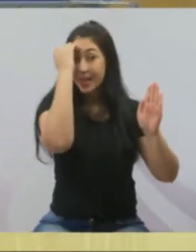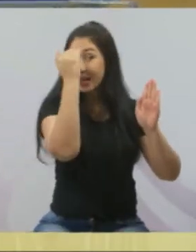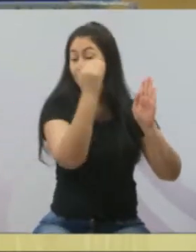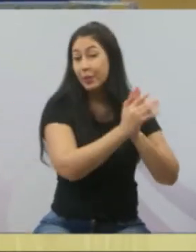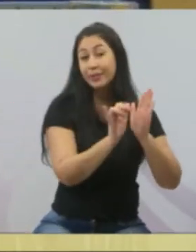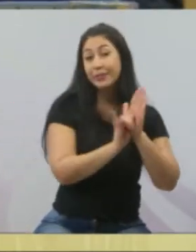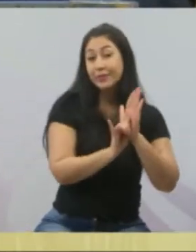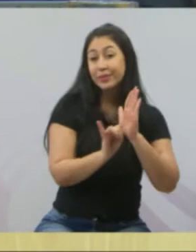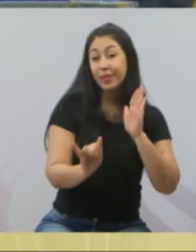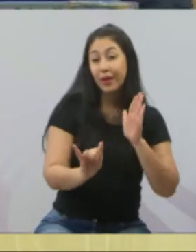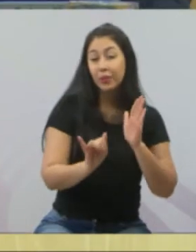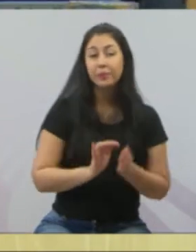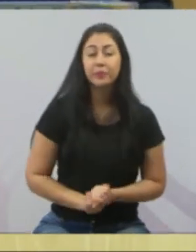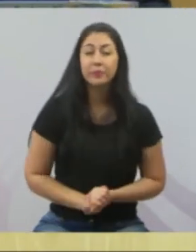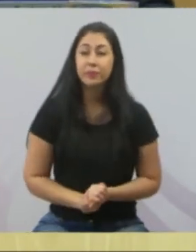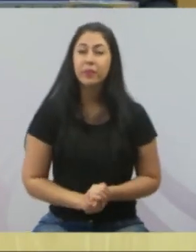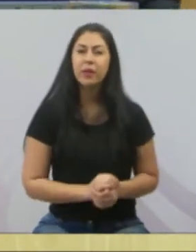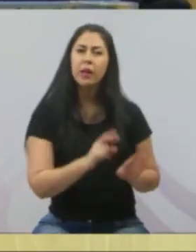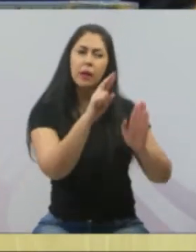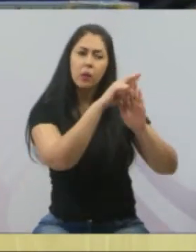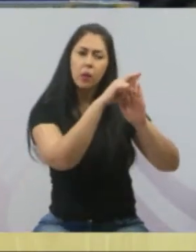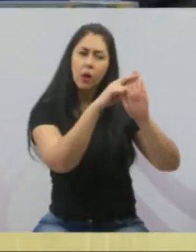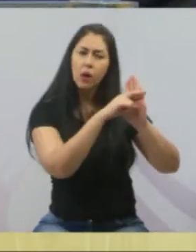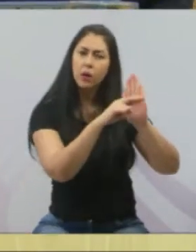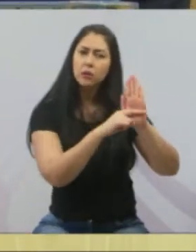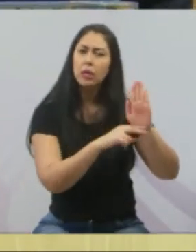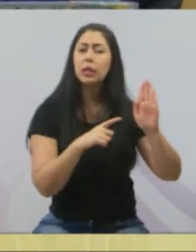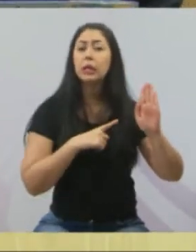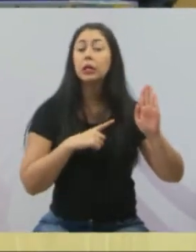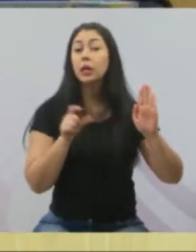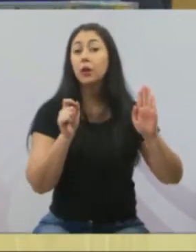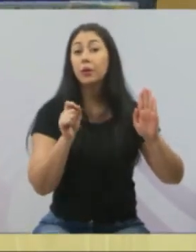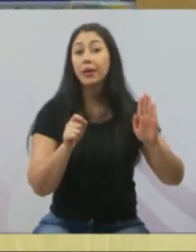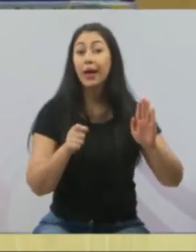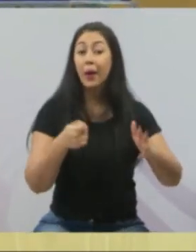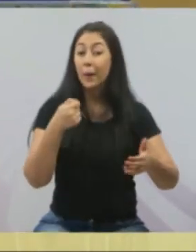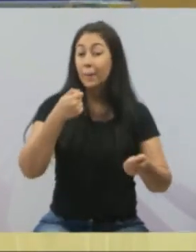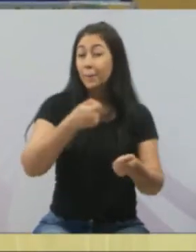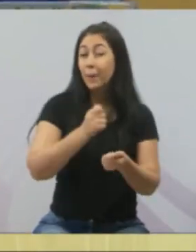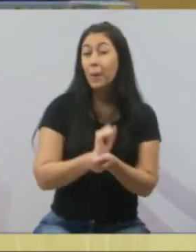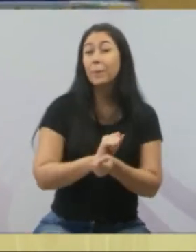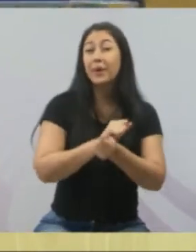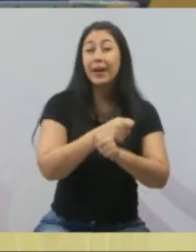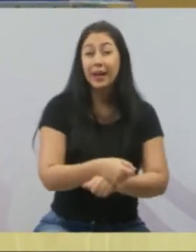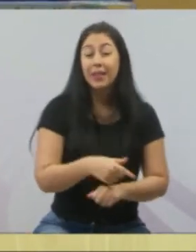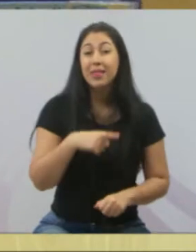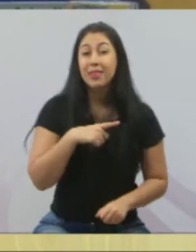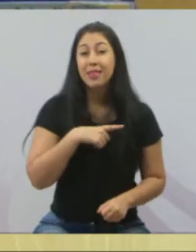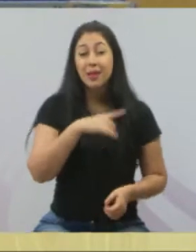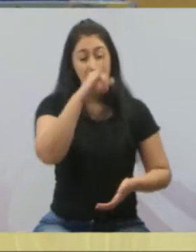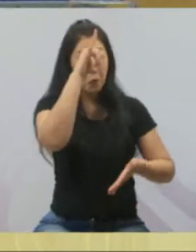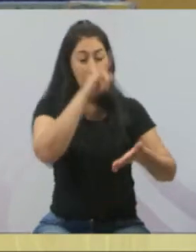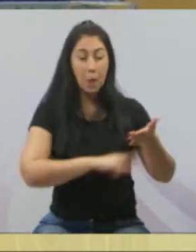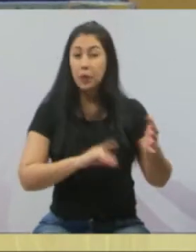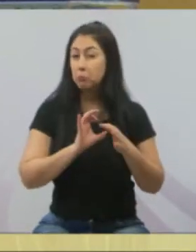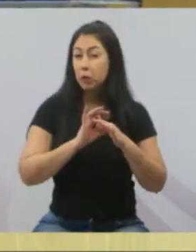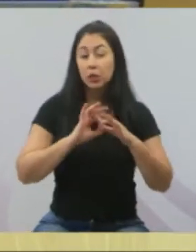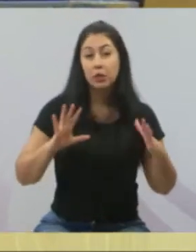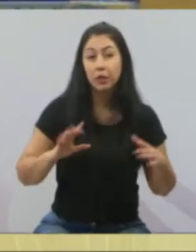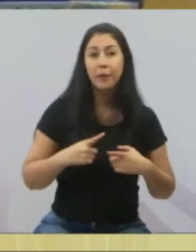árvores cujos galhos se entrelaçam à fiação da rede de energia elétrica na rua Alberto Lukaszek, em frente ao número 269, Parque Meia Lua, em